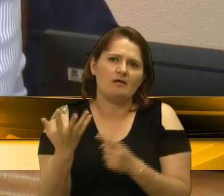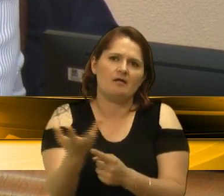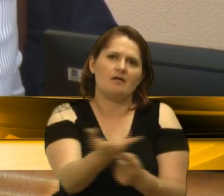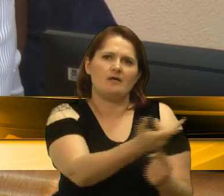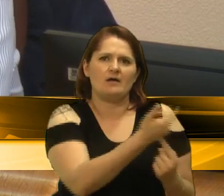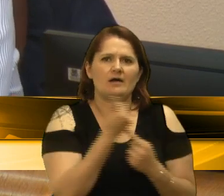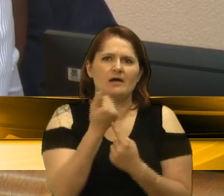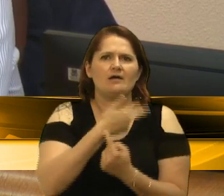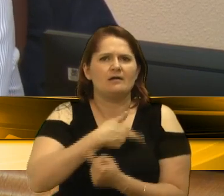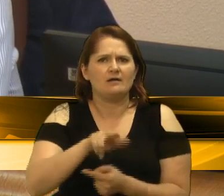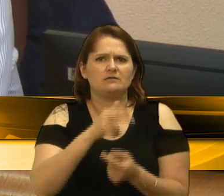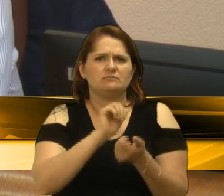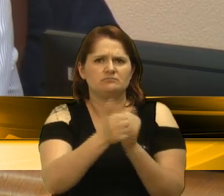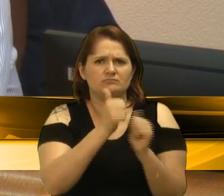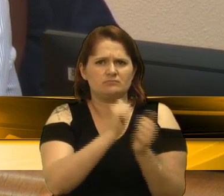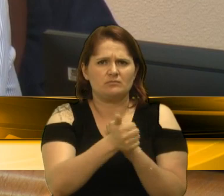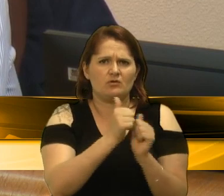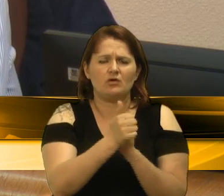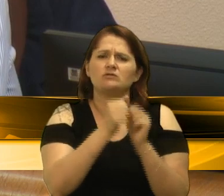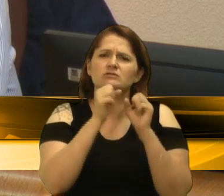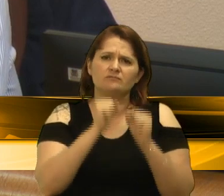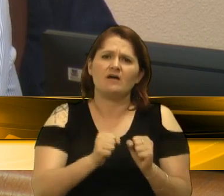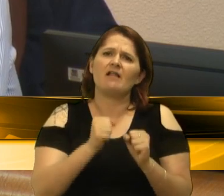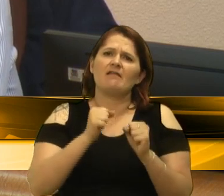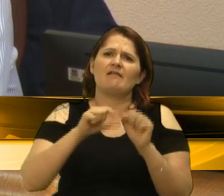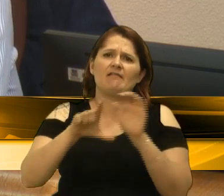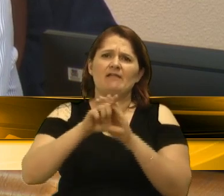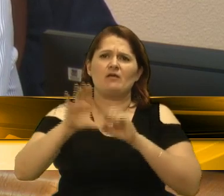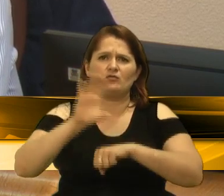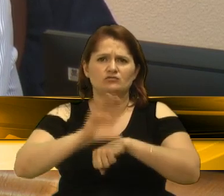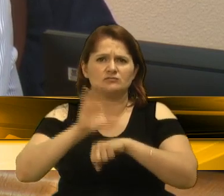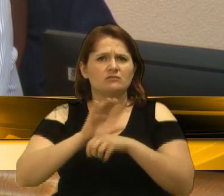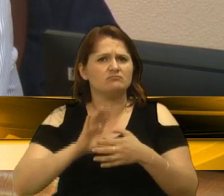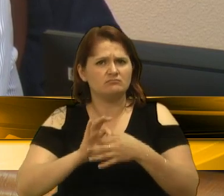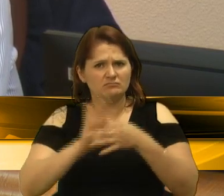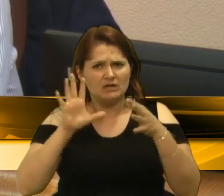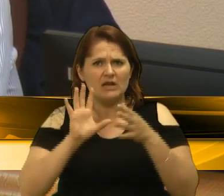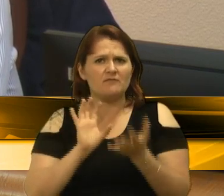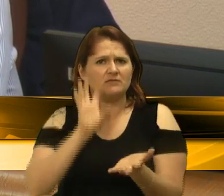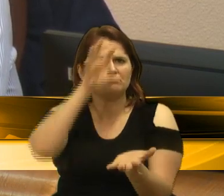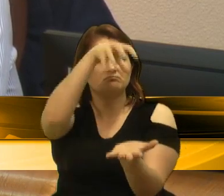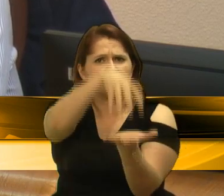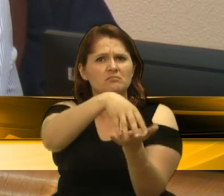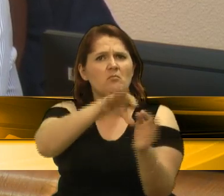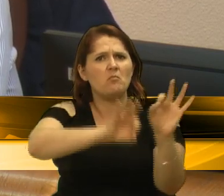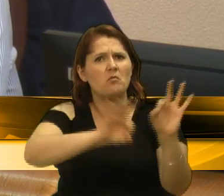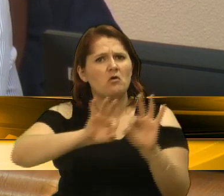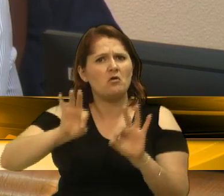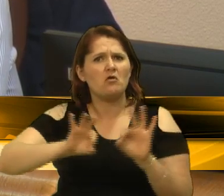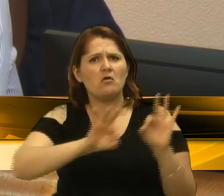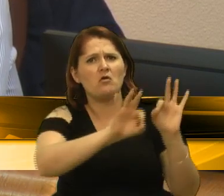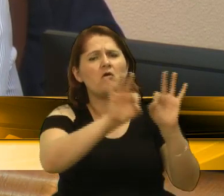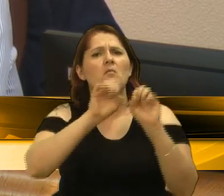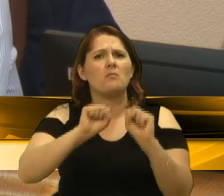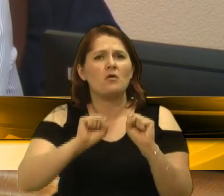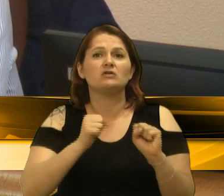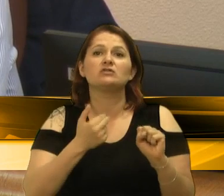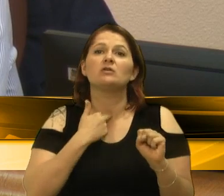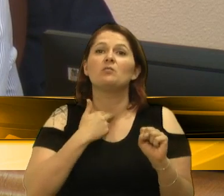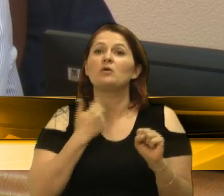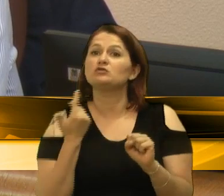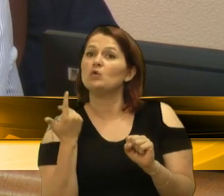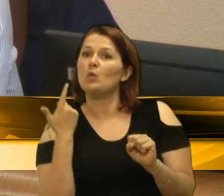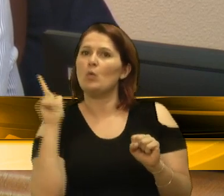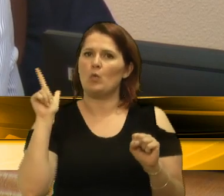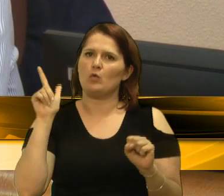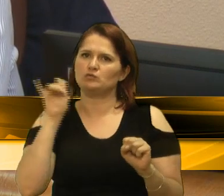podem reunir-se pacificamente, sem armas, em locais abertos ao público, independentemente de autorização, desde que não frustrem outra reunião anteriormente